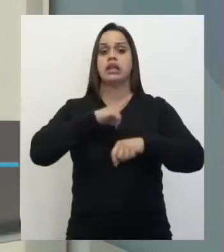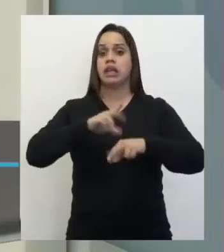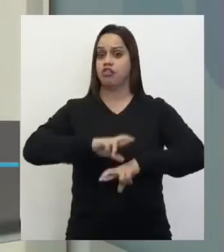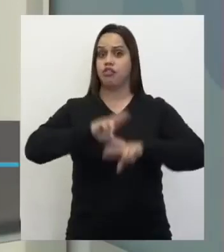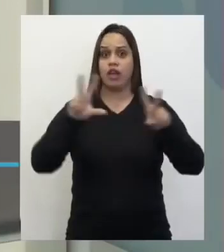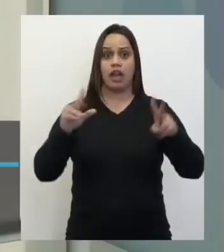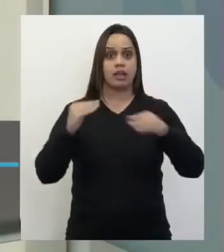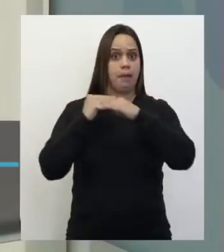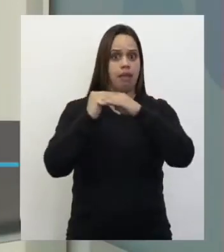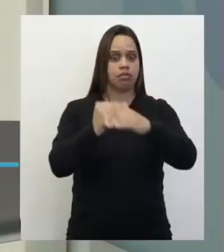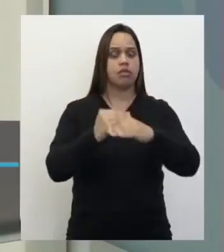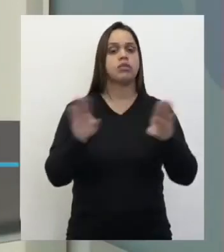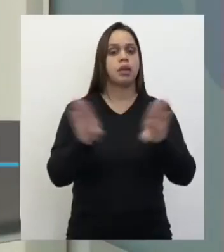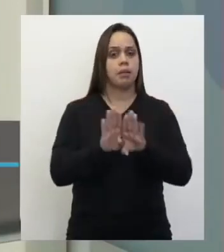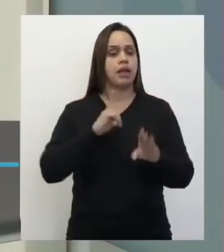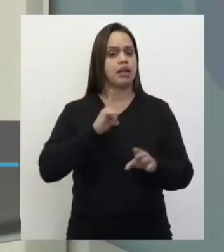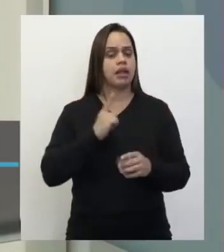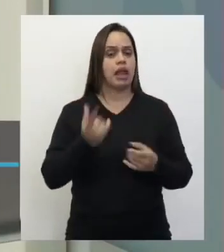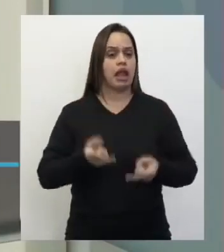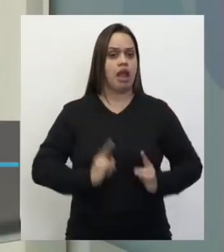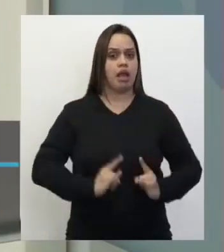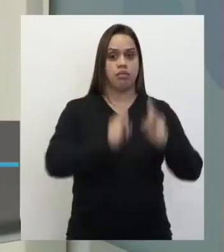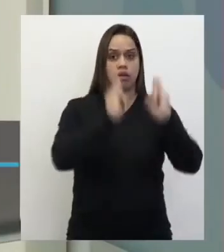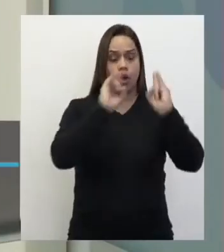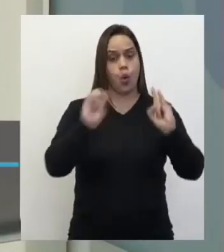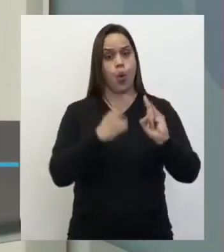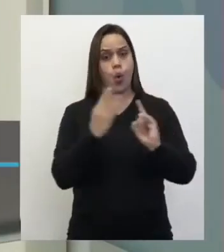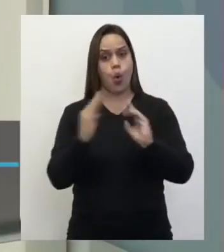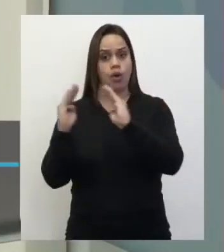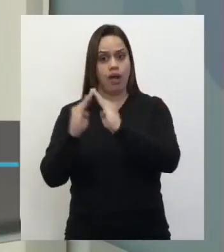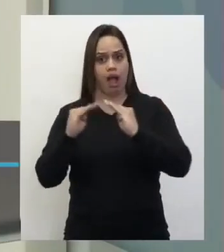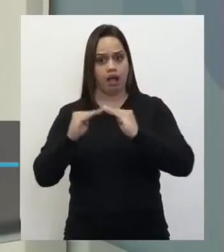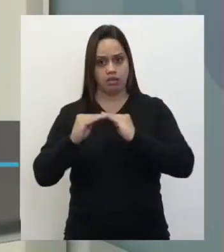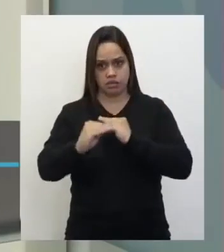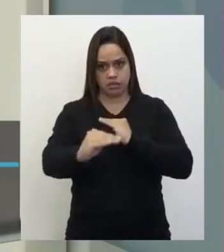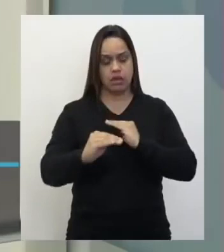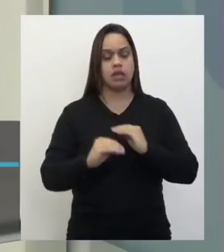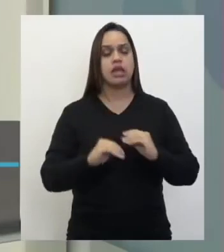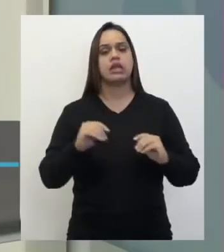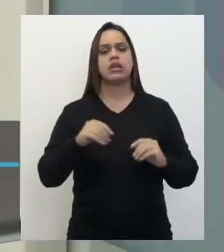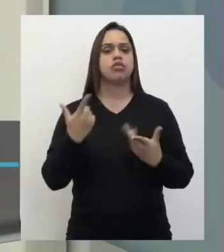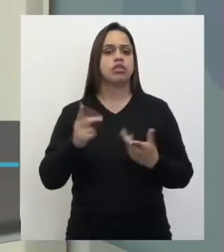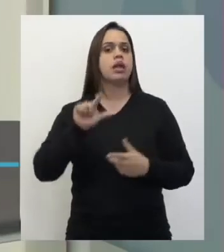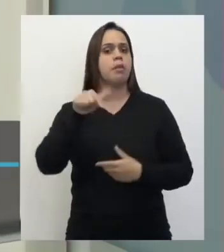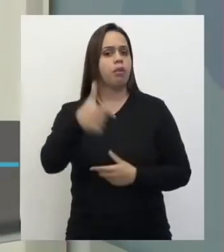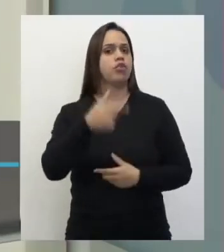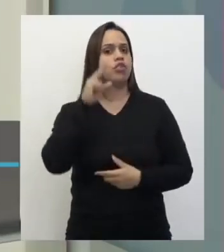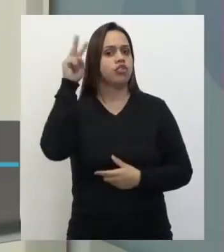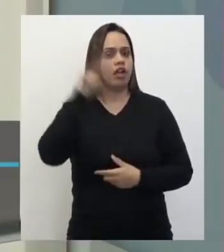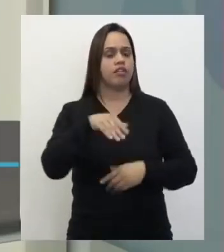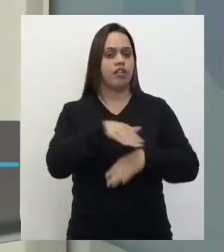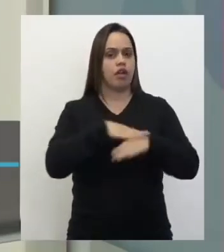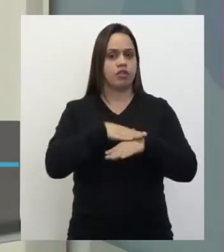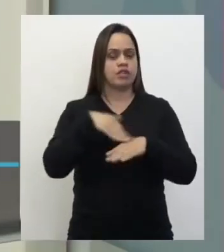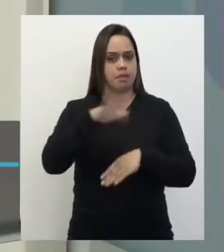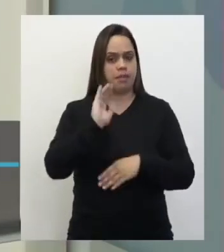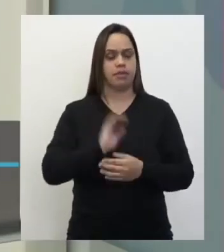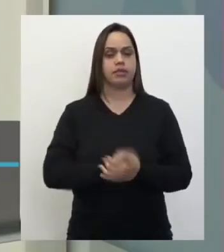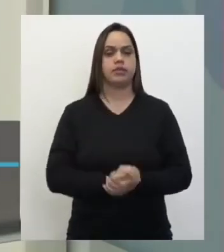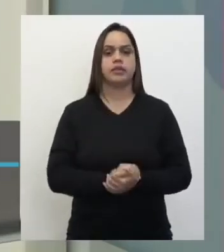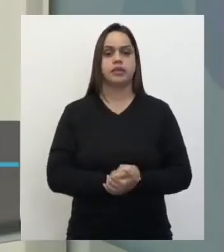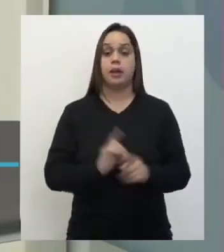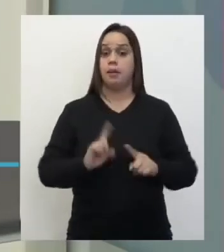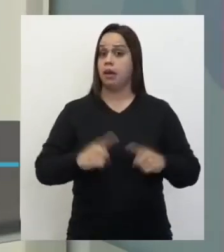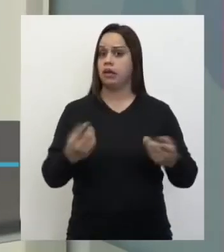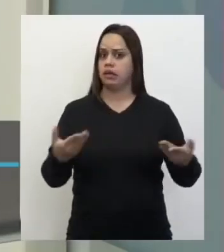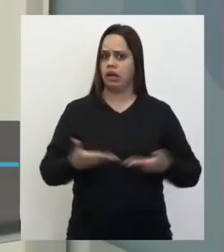né, professora? Sejam edifícios ou casas mais planas, e isso a gente vai ter oportunidade de conversar um pouco mais.